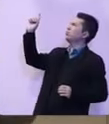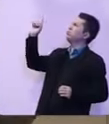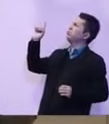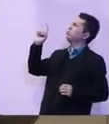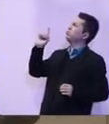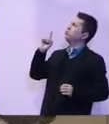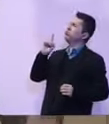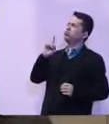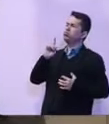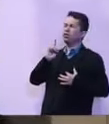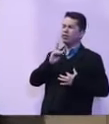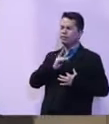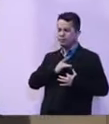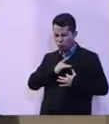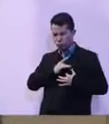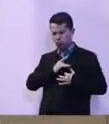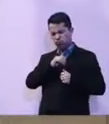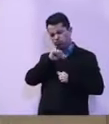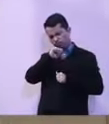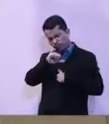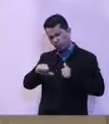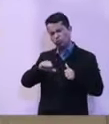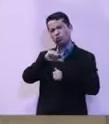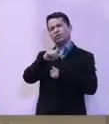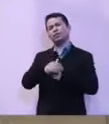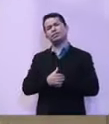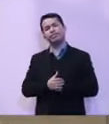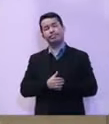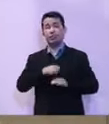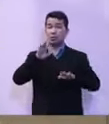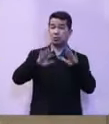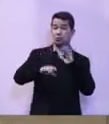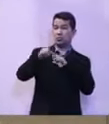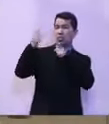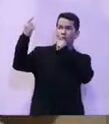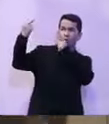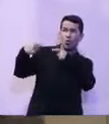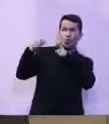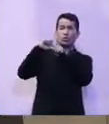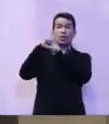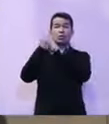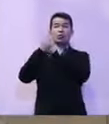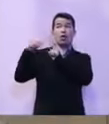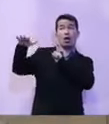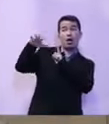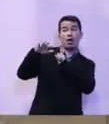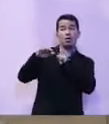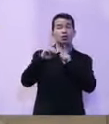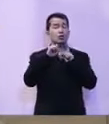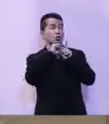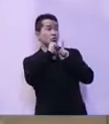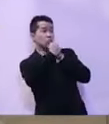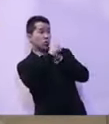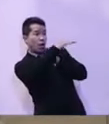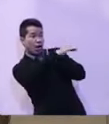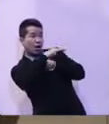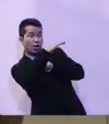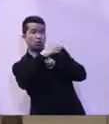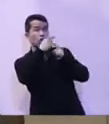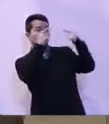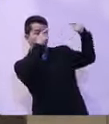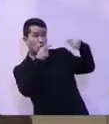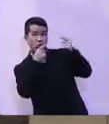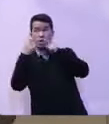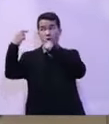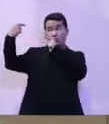o jeito de viver da sua geração. Lembra que ele diz, olha, você tem que se abster dessa geração perversa. Ele está dizendo assim, olha, você vai viver